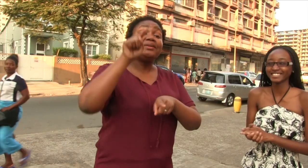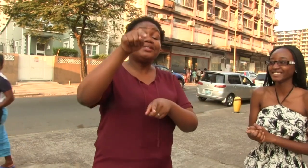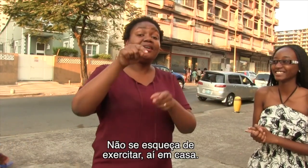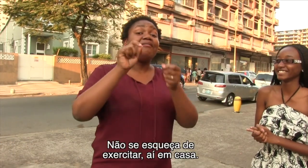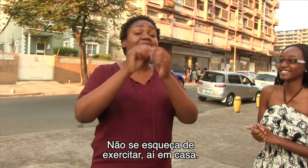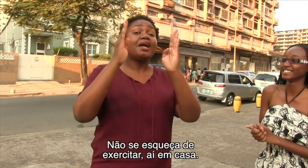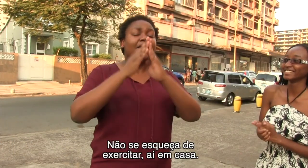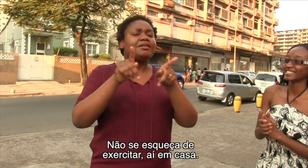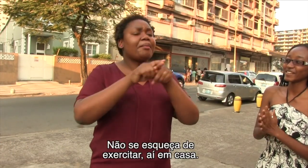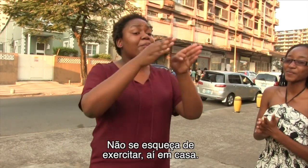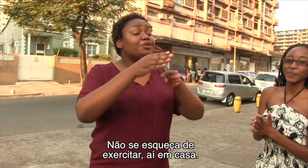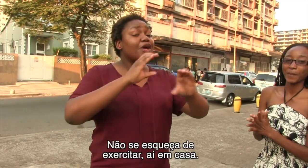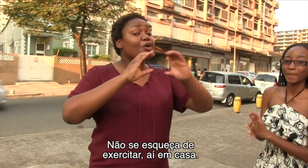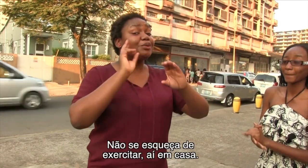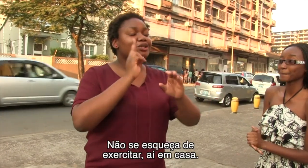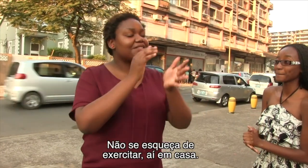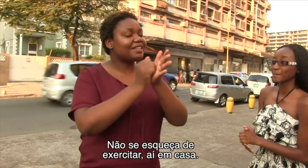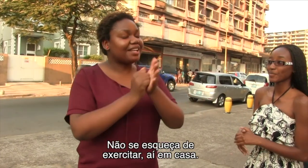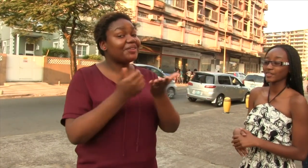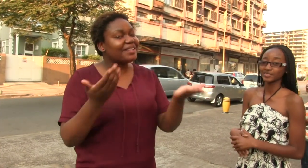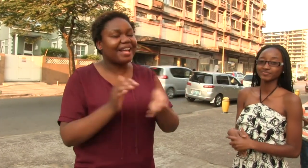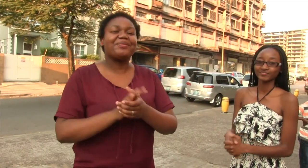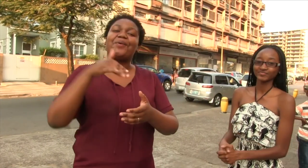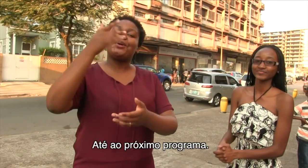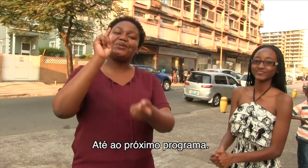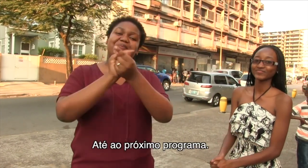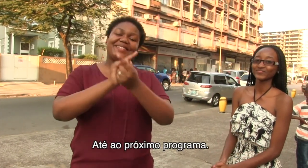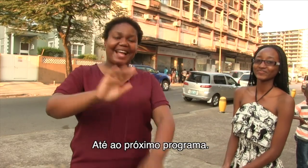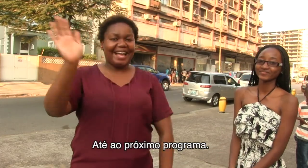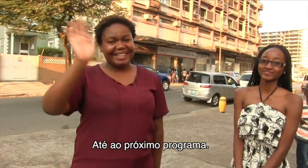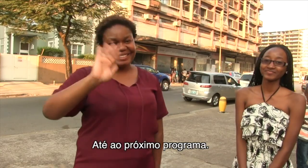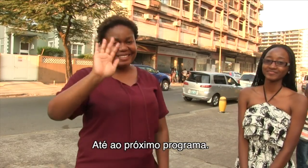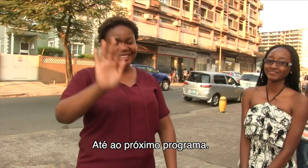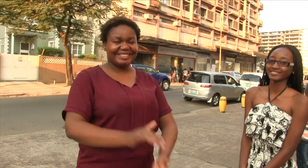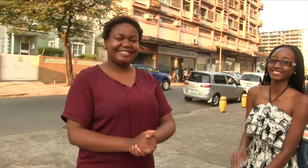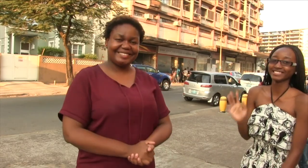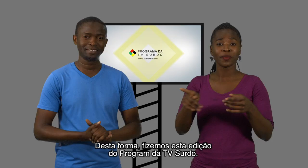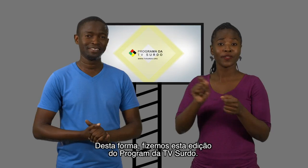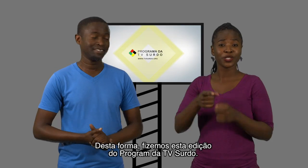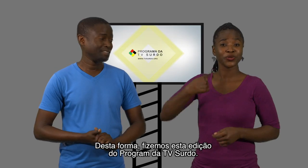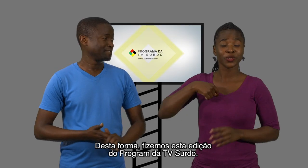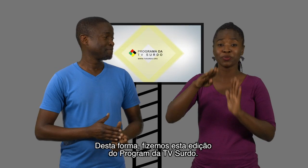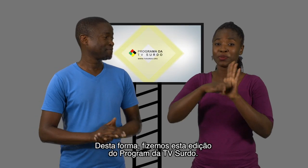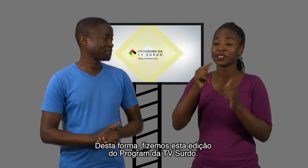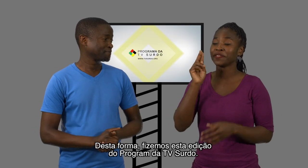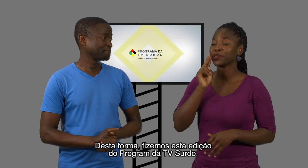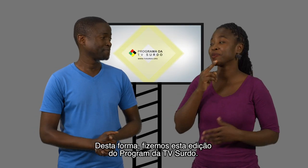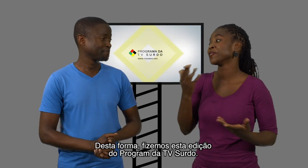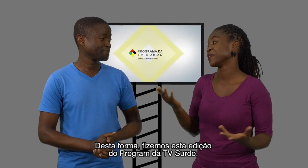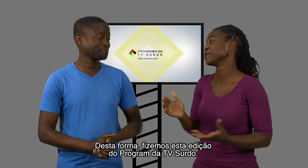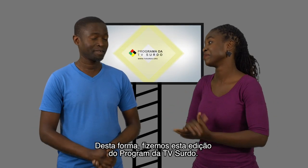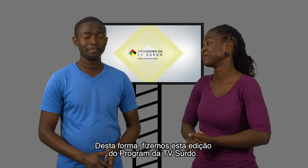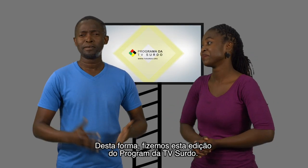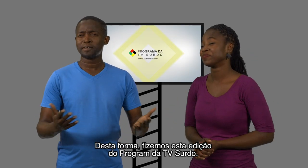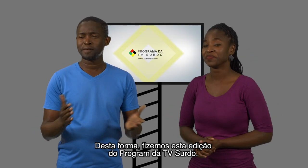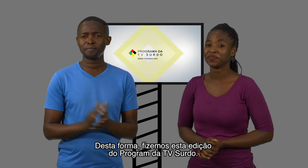Não se esqueça de exercitar aí em casa. Até o próximo programa. Desta forma, fizemos esta